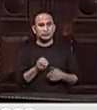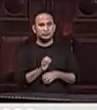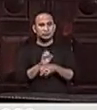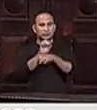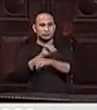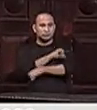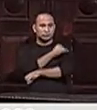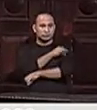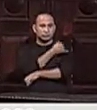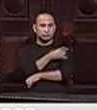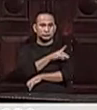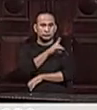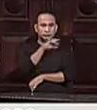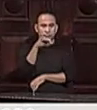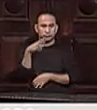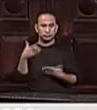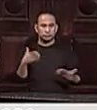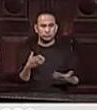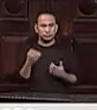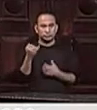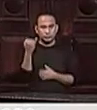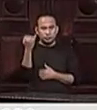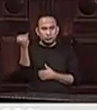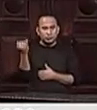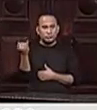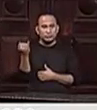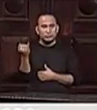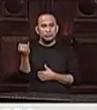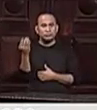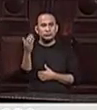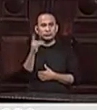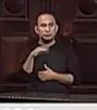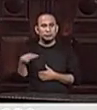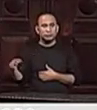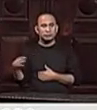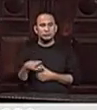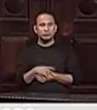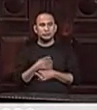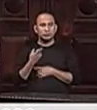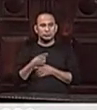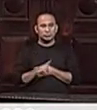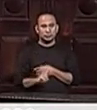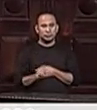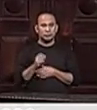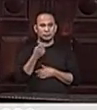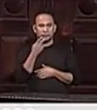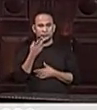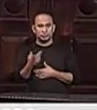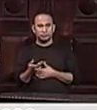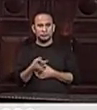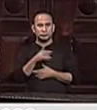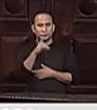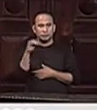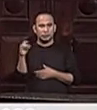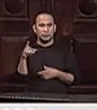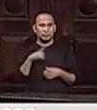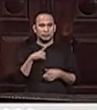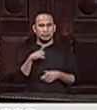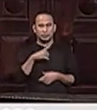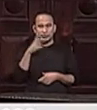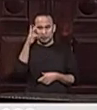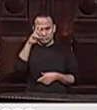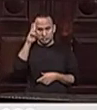Janeiro essa data tão importante, essa data de fundação do IPHAN e o dia que nós temos que lembrar